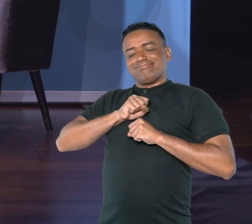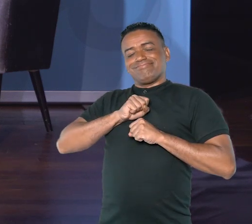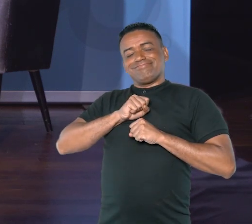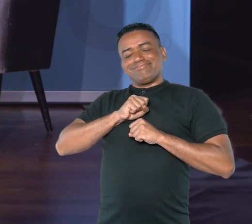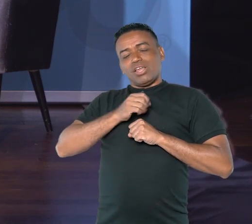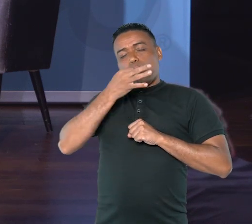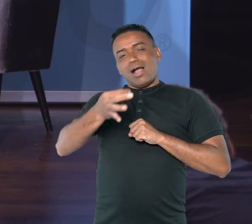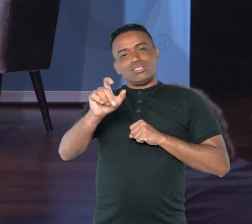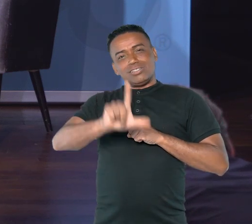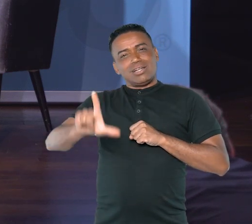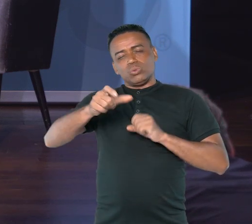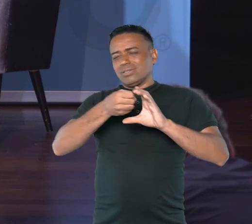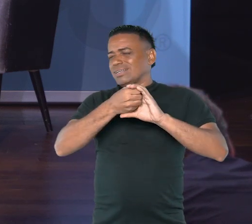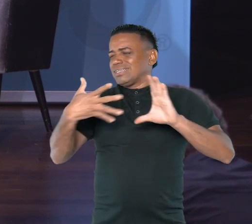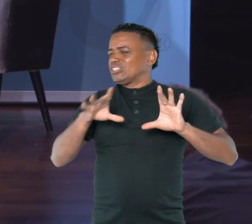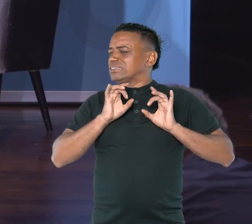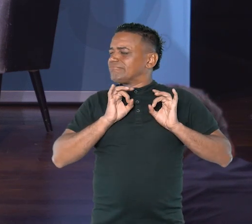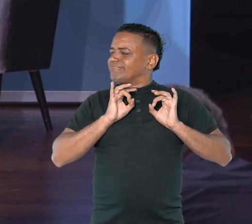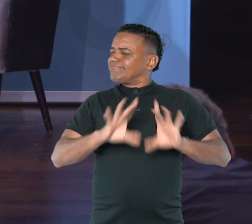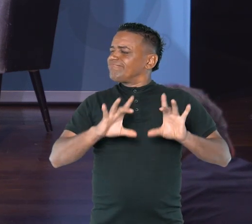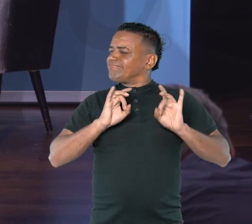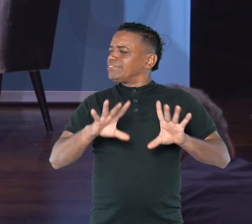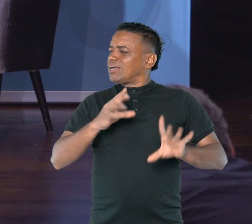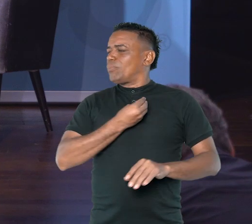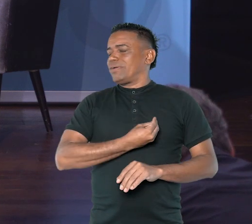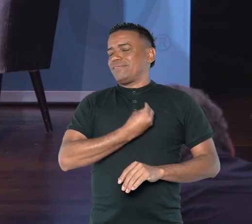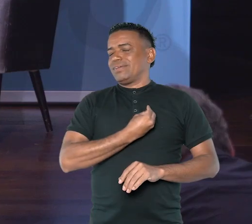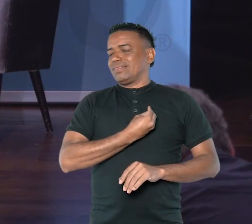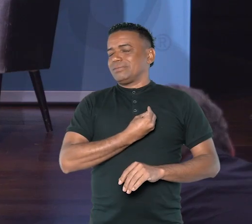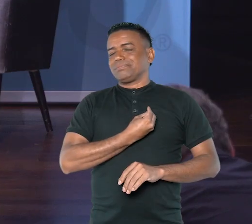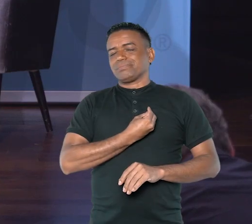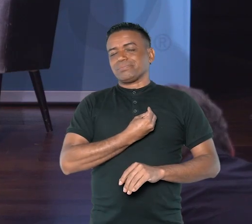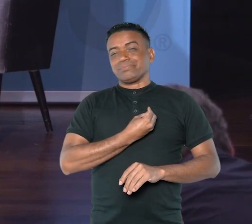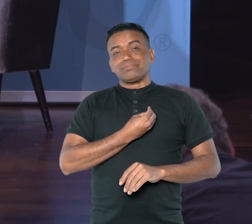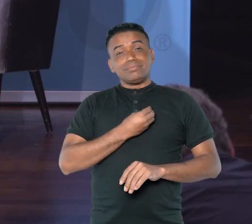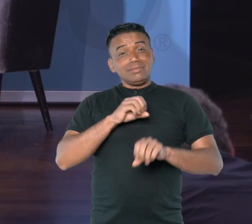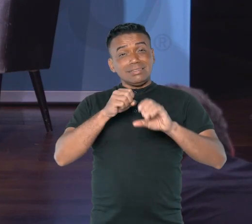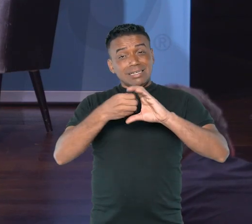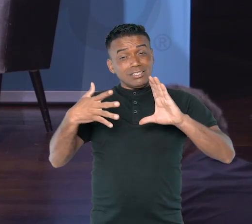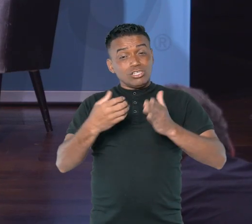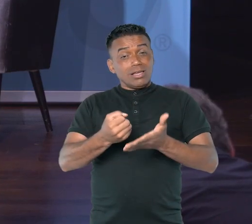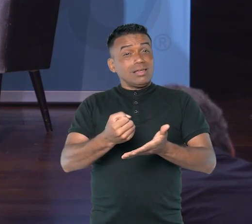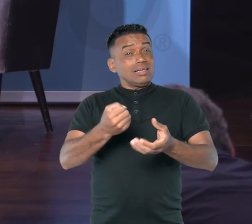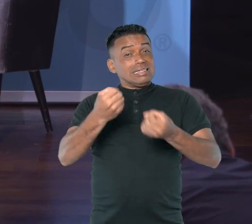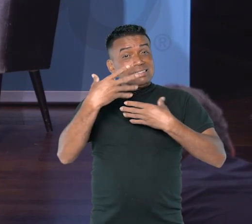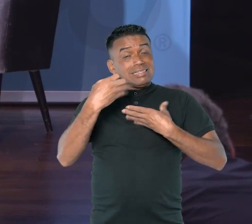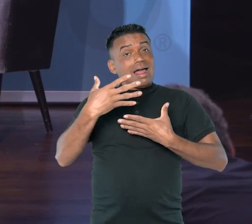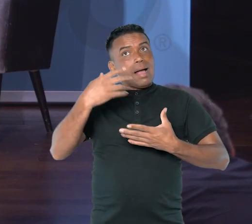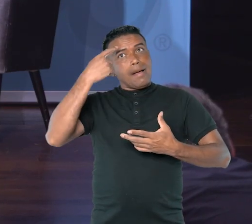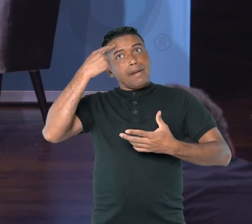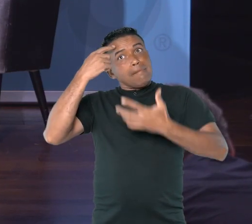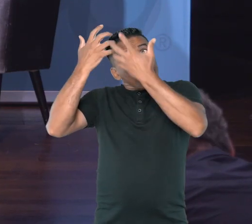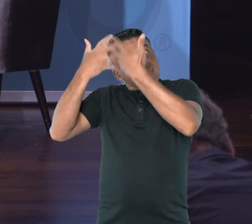a literatura tem uma característica muito especial, que é a de ensinar a pensar, né? Eu acho